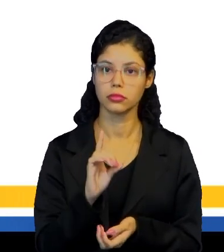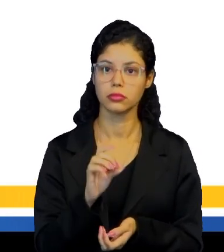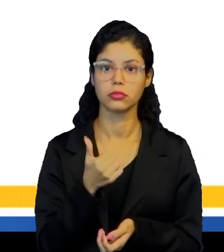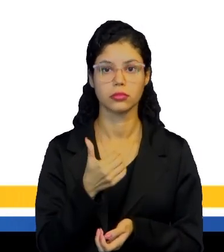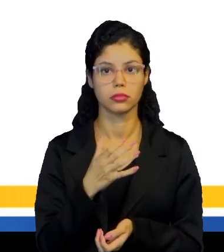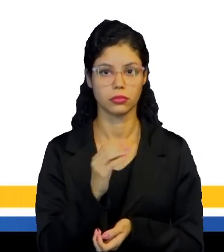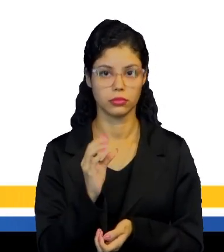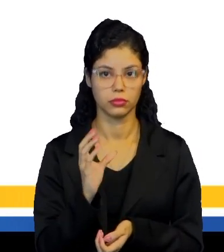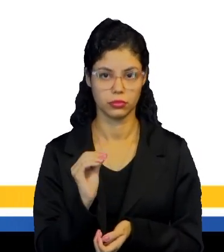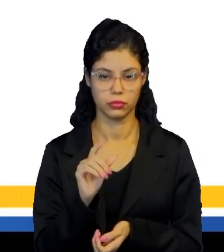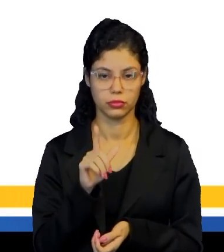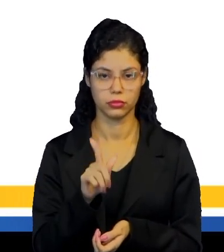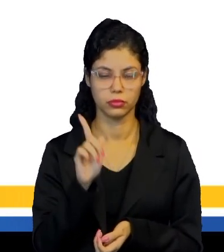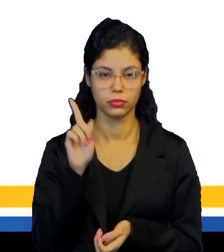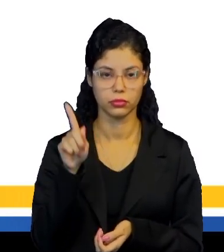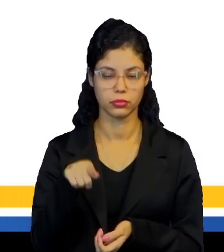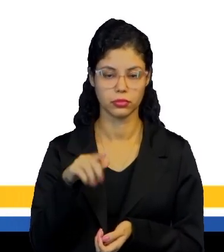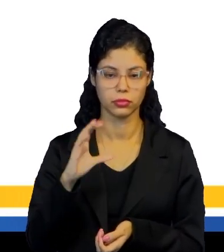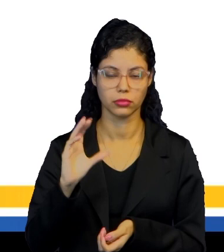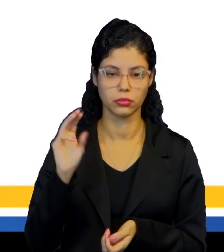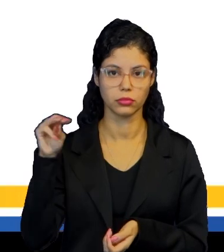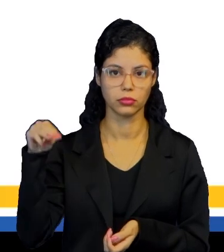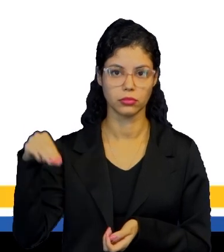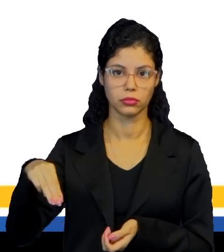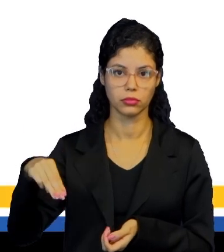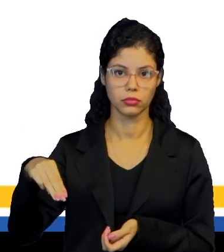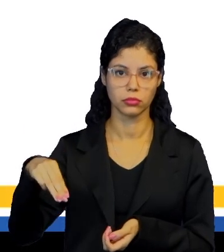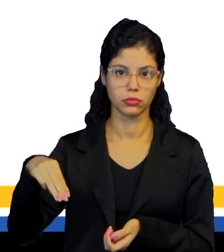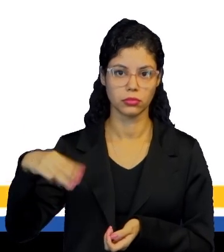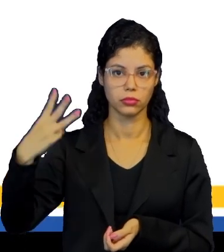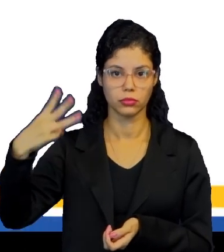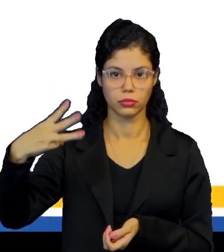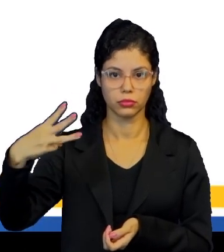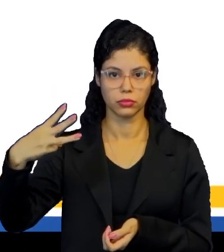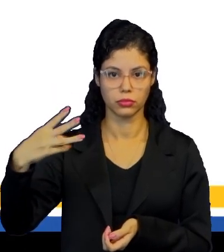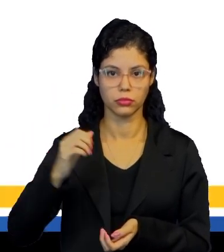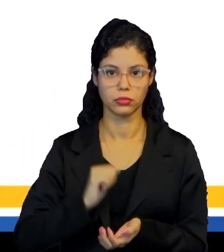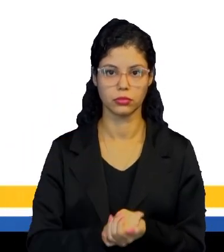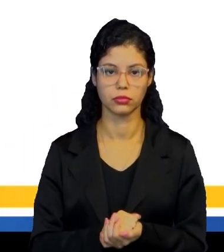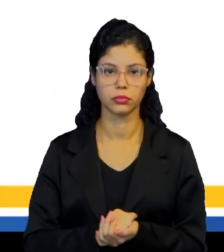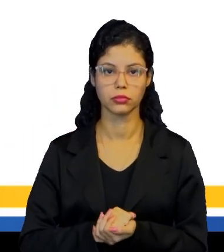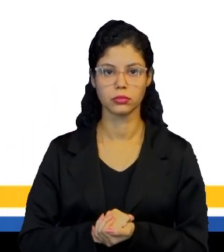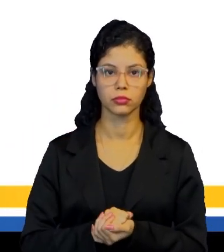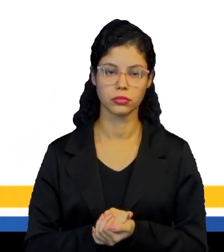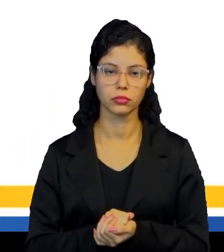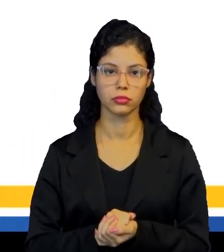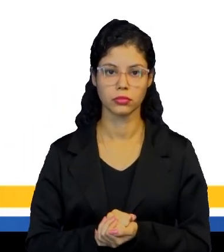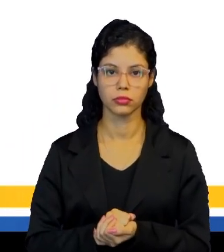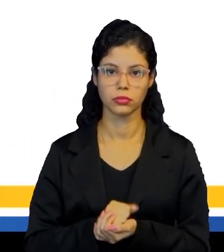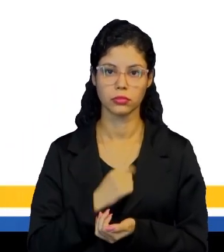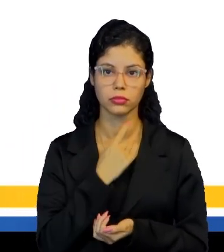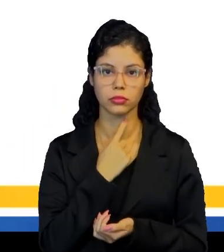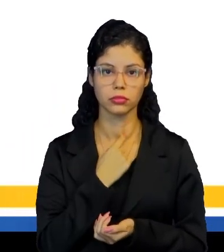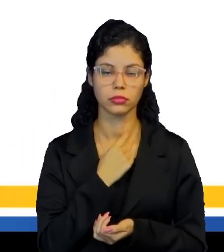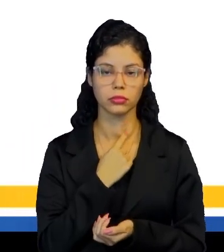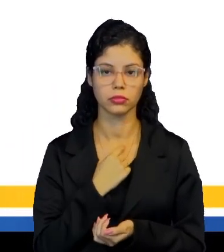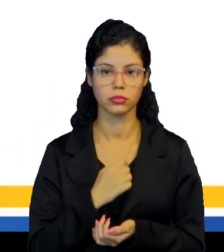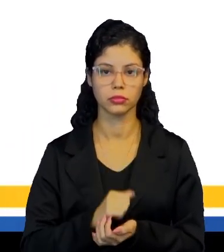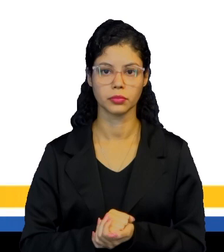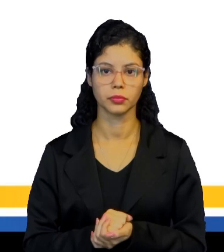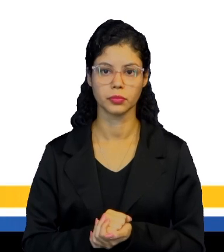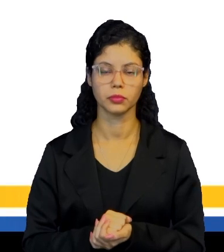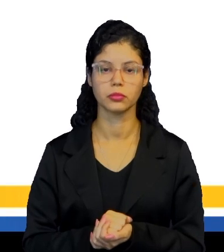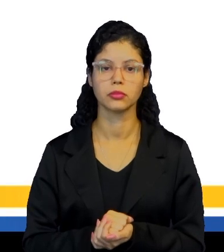densidade de 10 gramas e Ah tá é centímetros